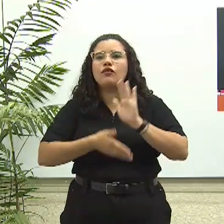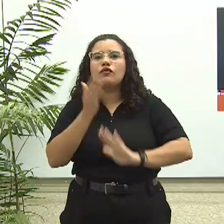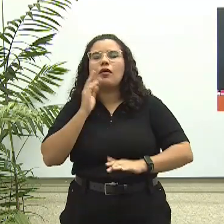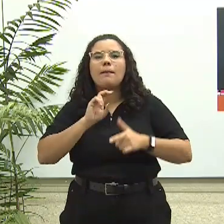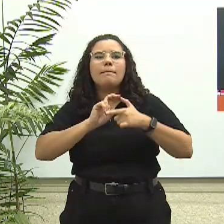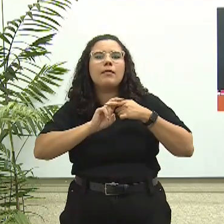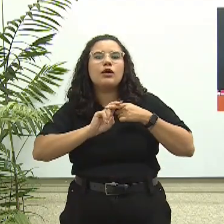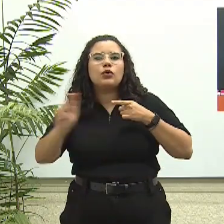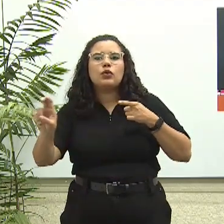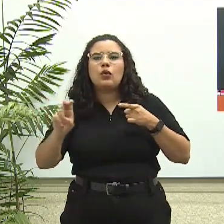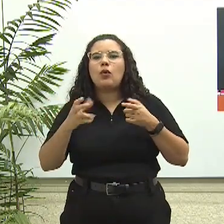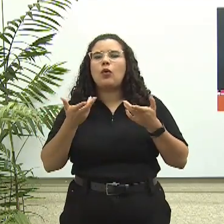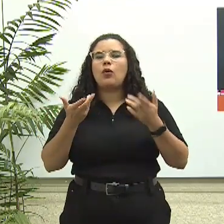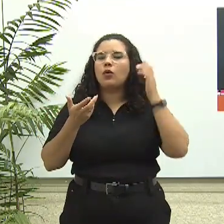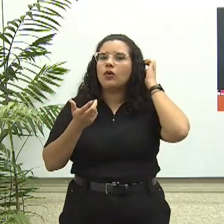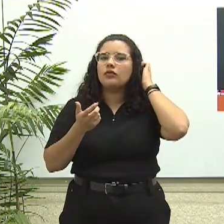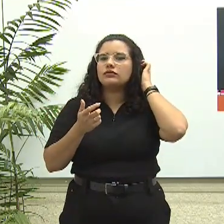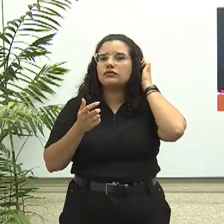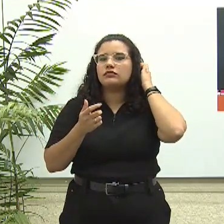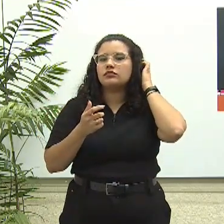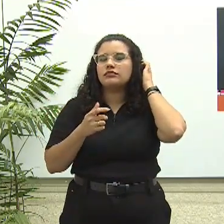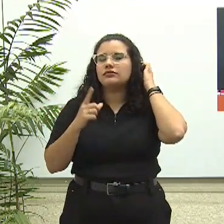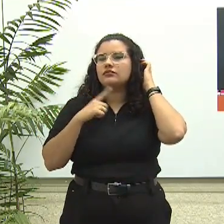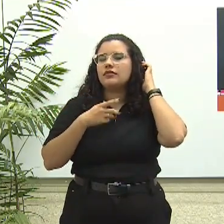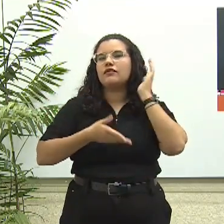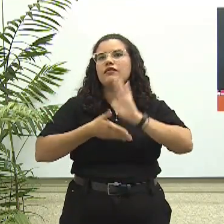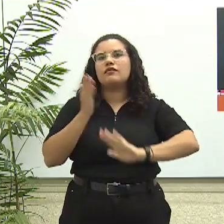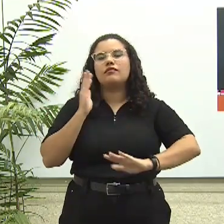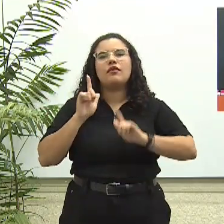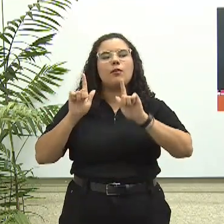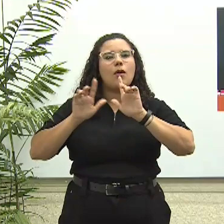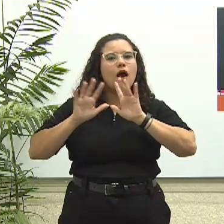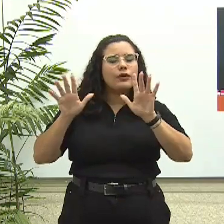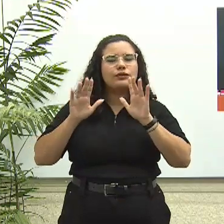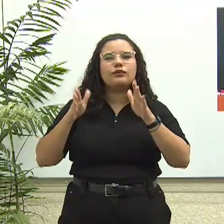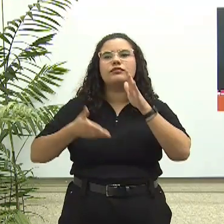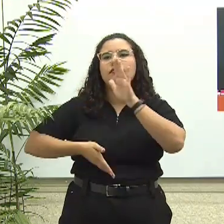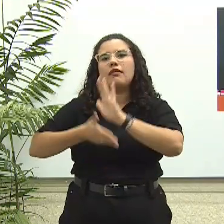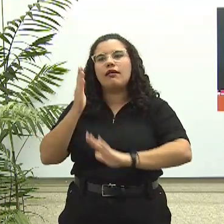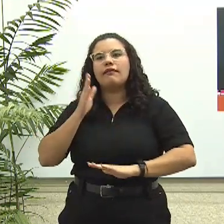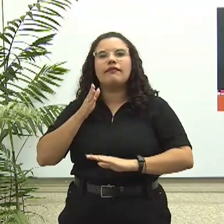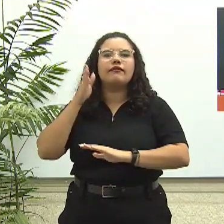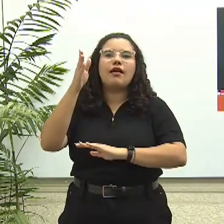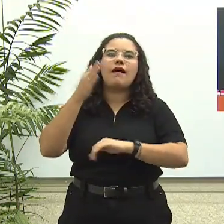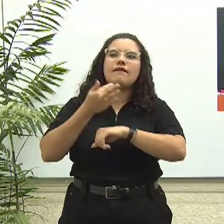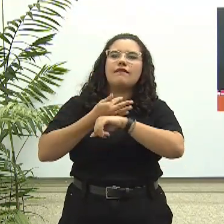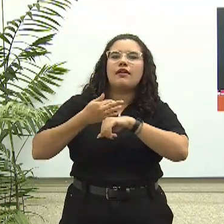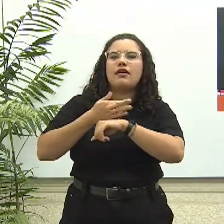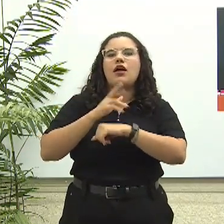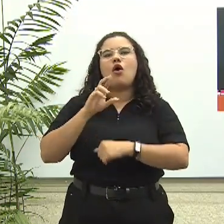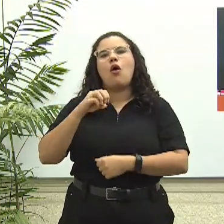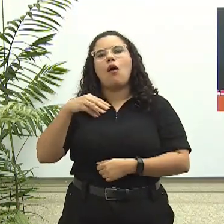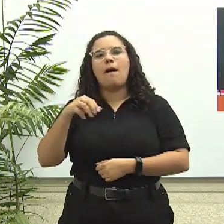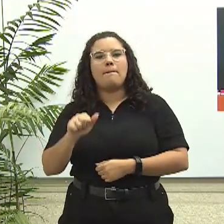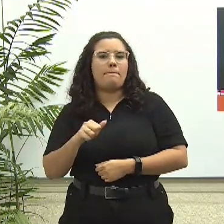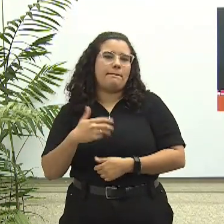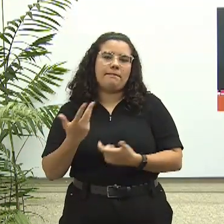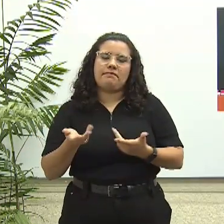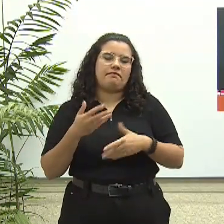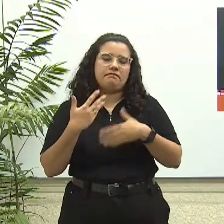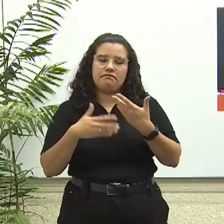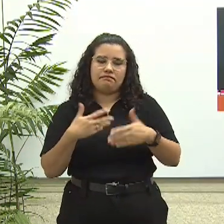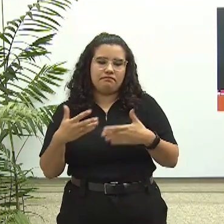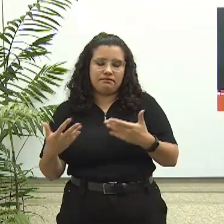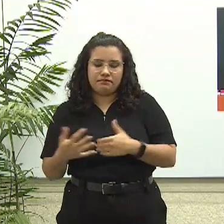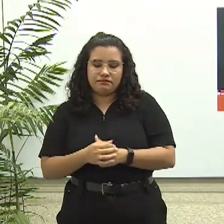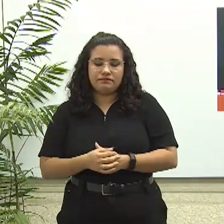todo mundo você segue tá no terminal TRS Guarulhos né partindo para feriado em Roma E aí vai ficando Então